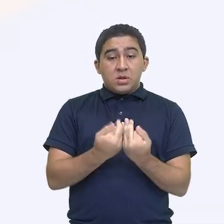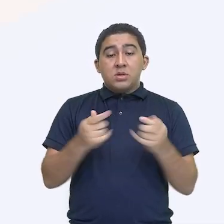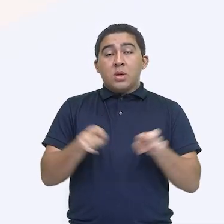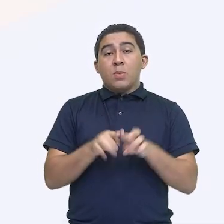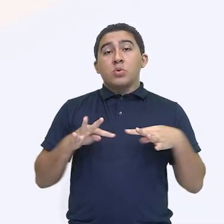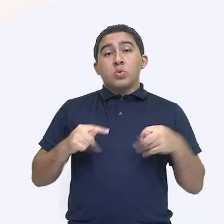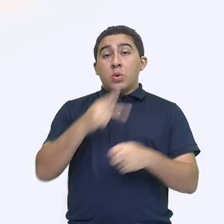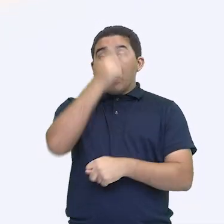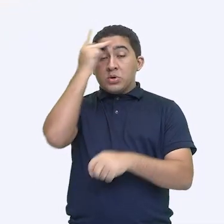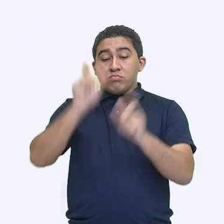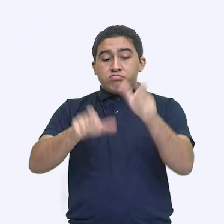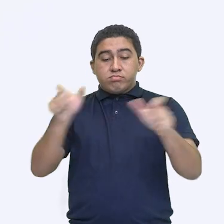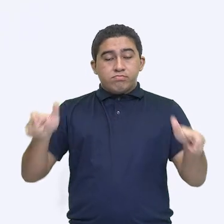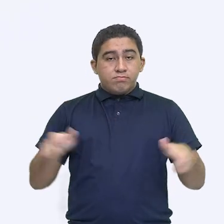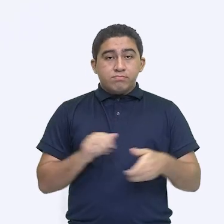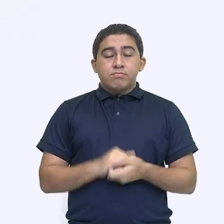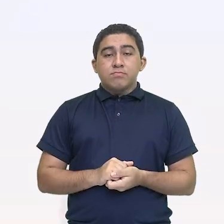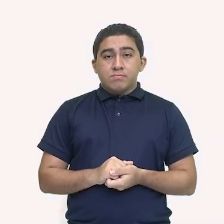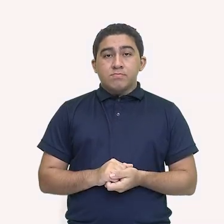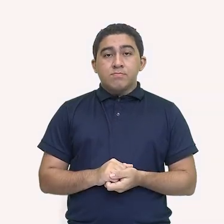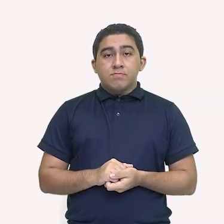por todos à sua volta.